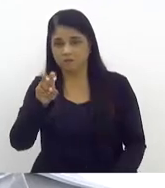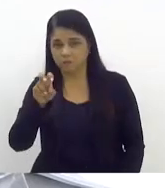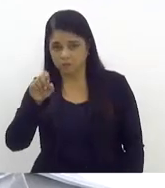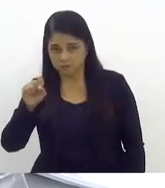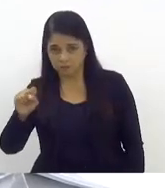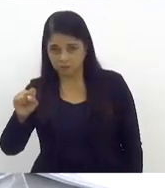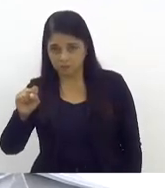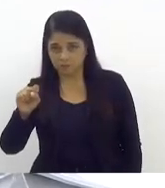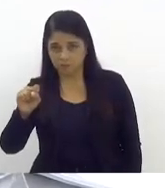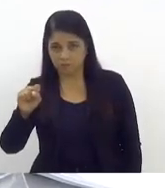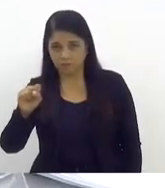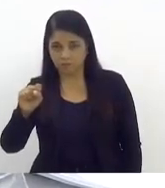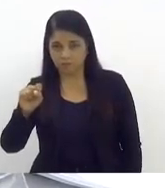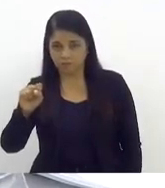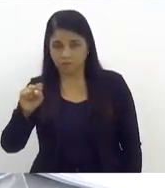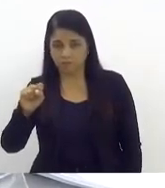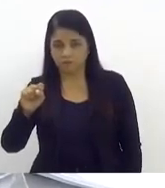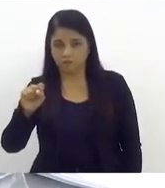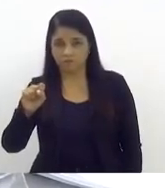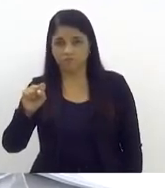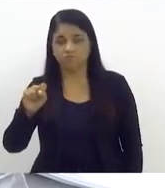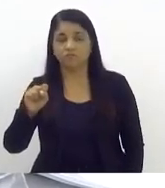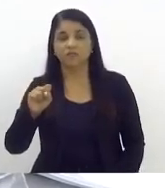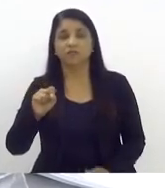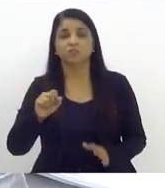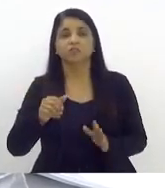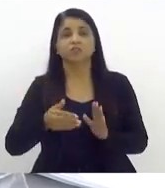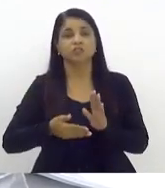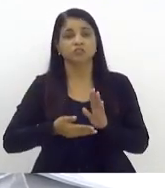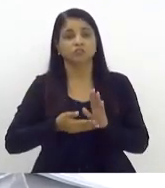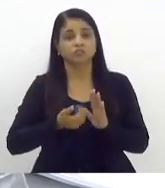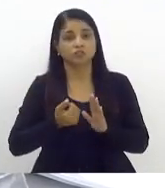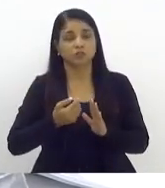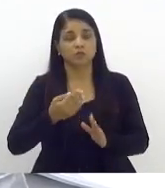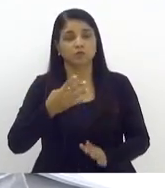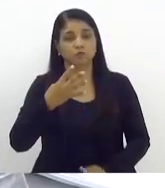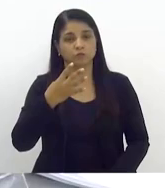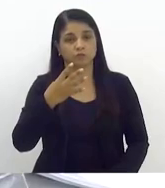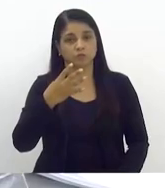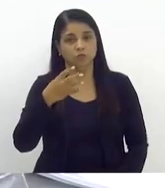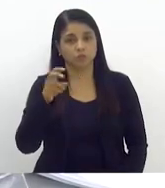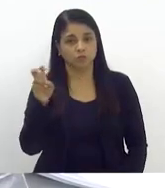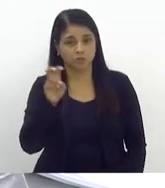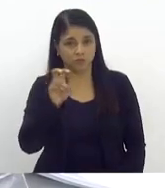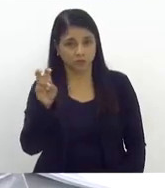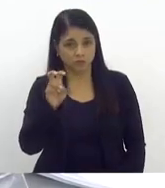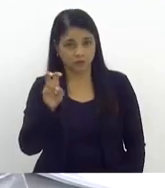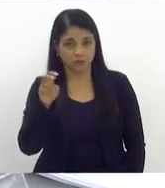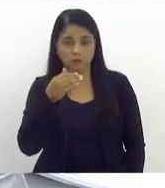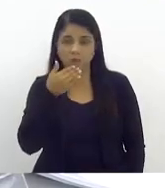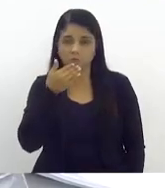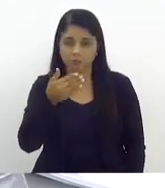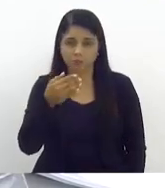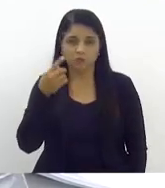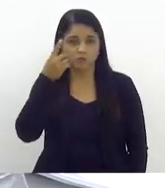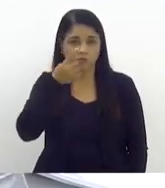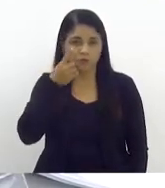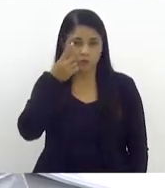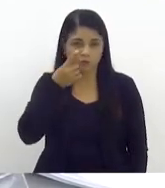58, ressalvado o 40 e até o 55 a pedido retirado de pauta a pedido do autor,